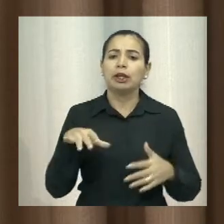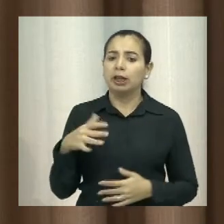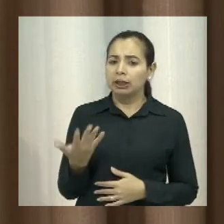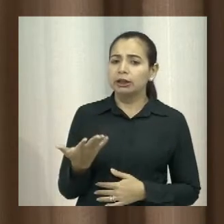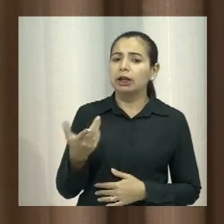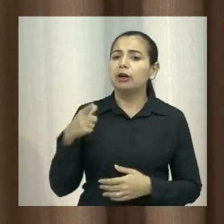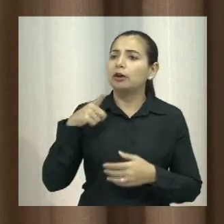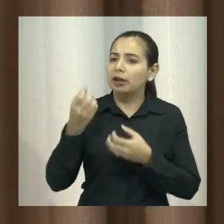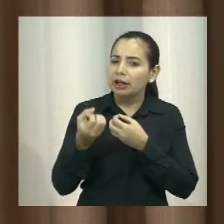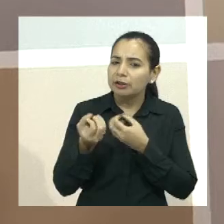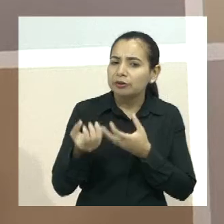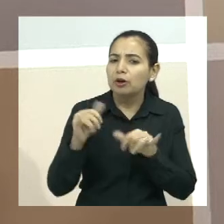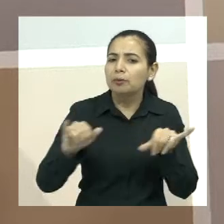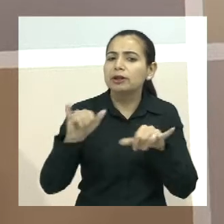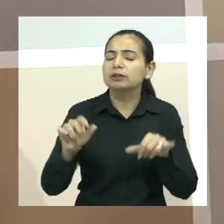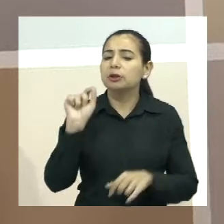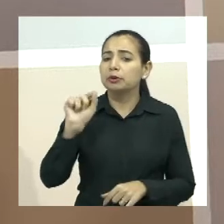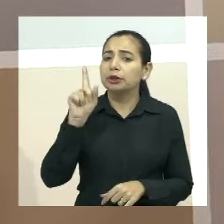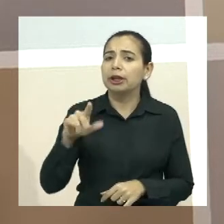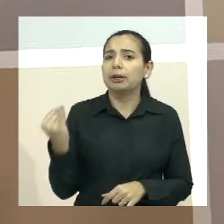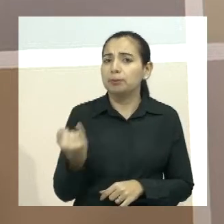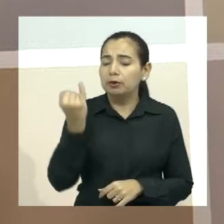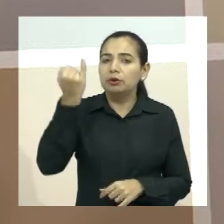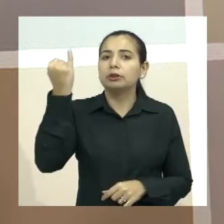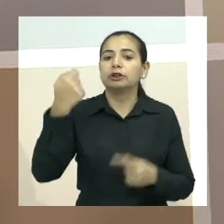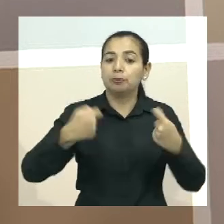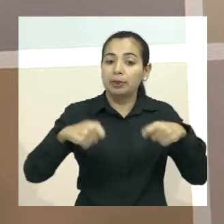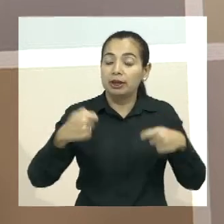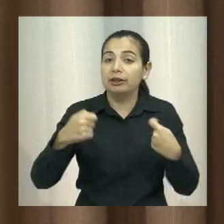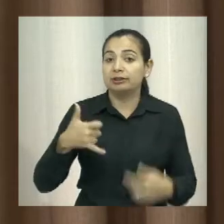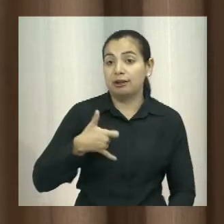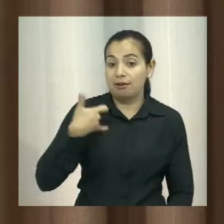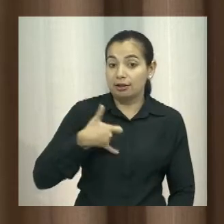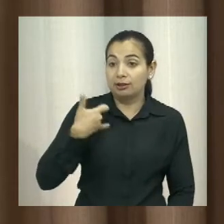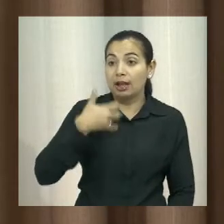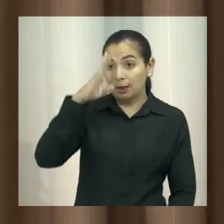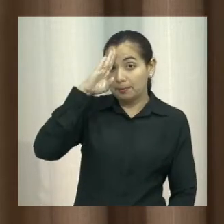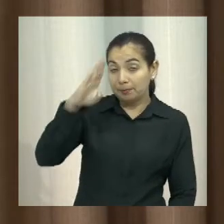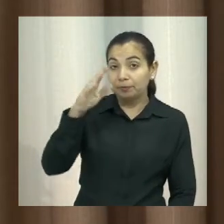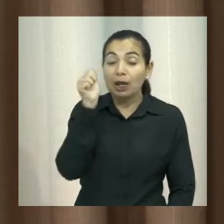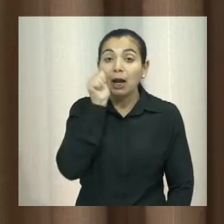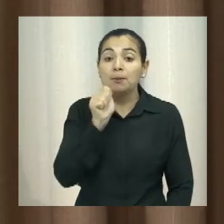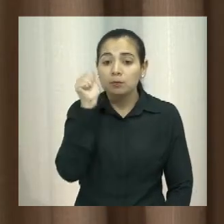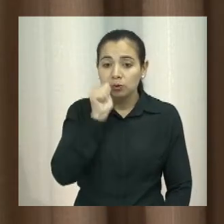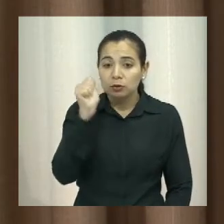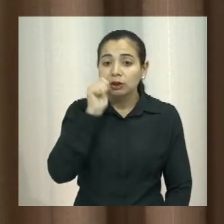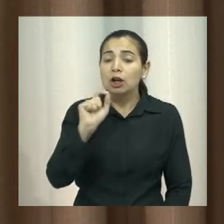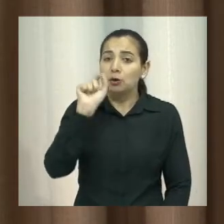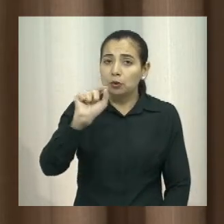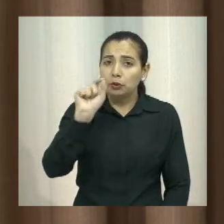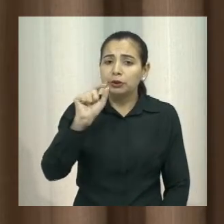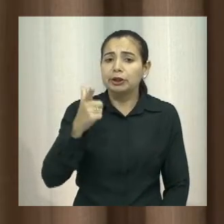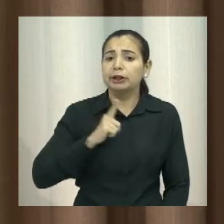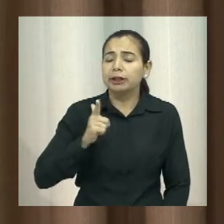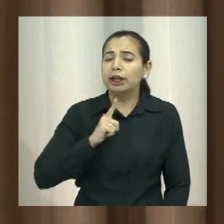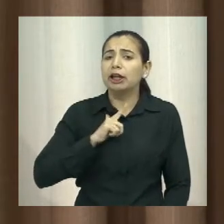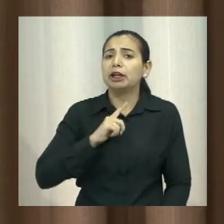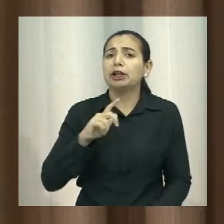o senhor, para que a gente fale dessa questão que é importante também, a questão da idade da mulher, né? Em relação a toda essa